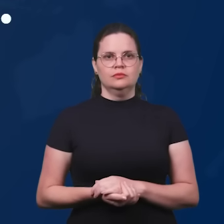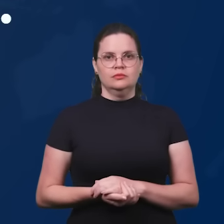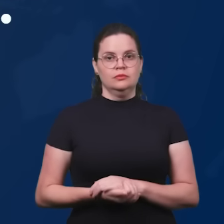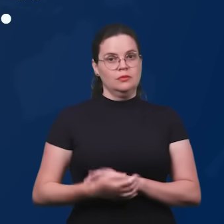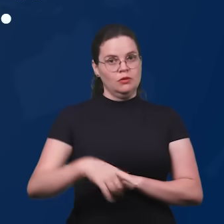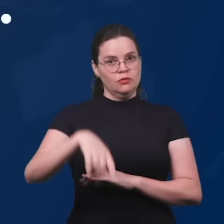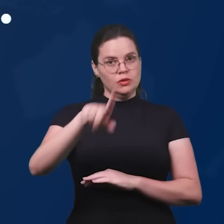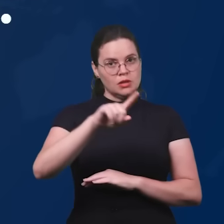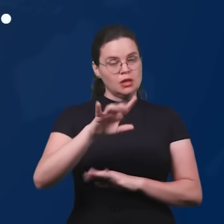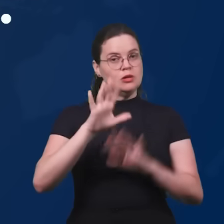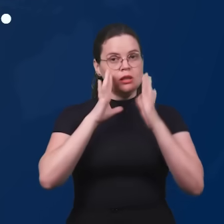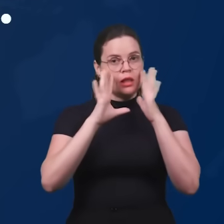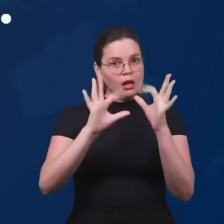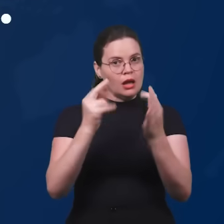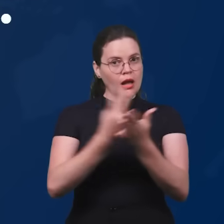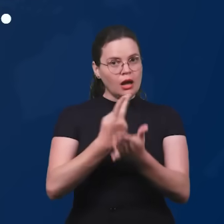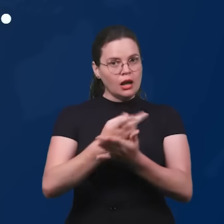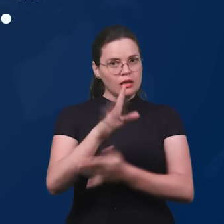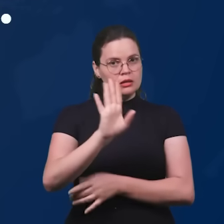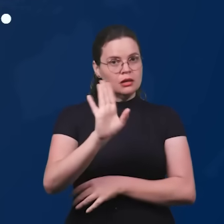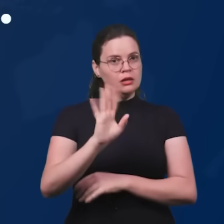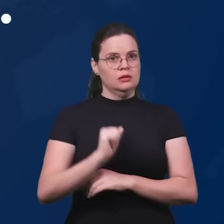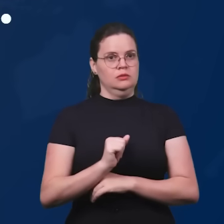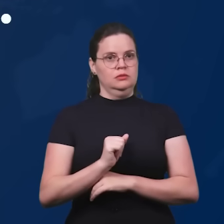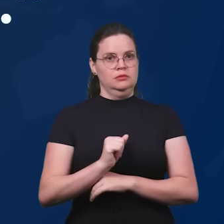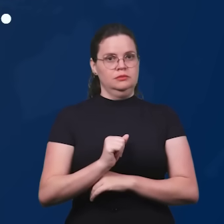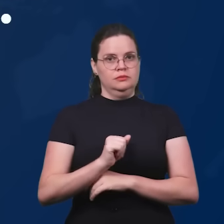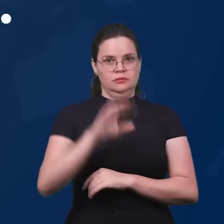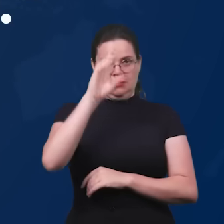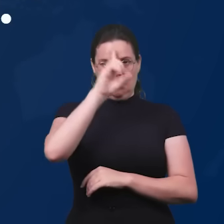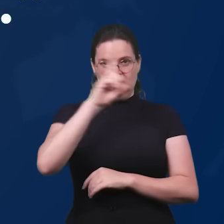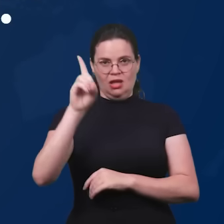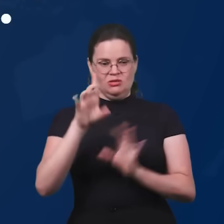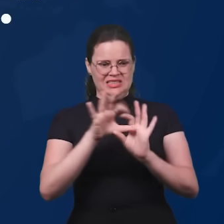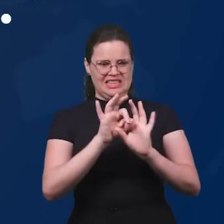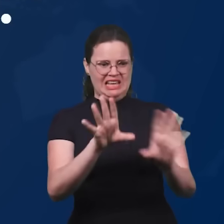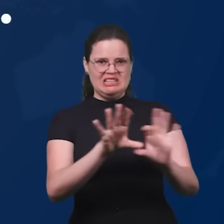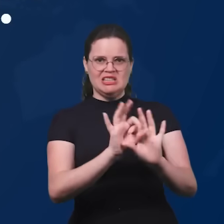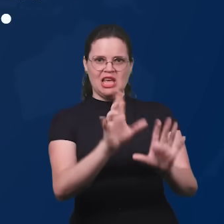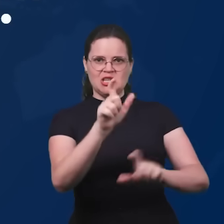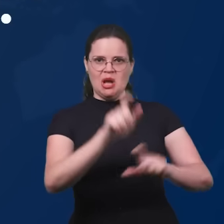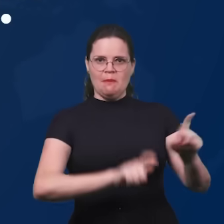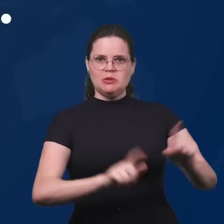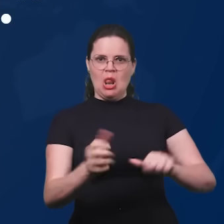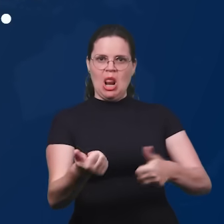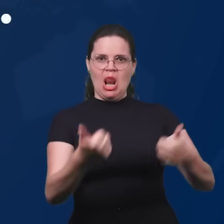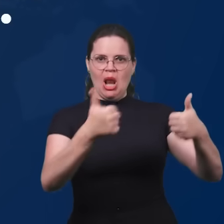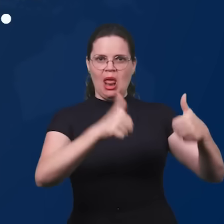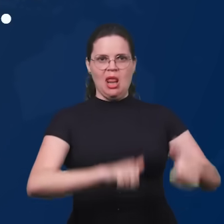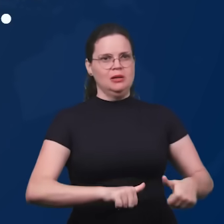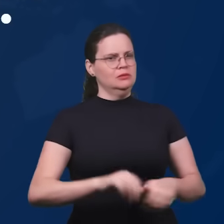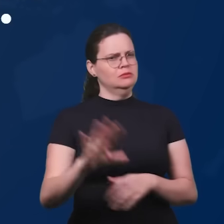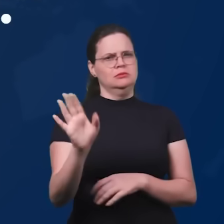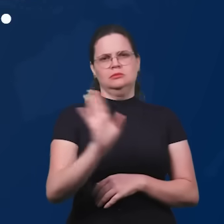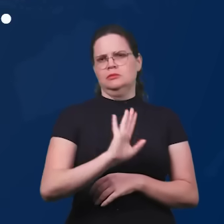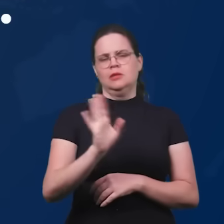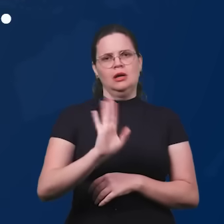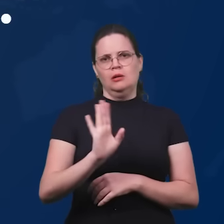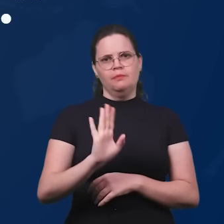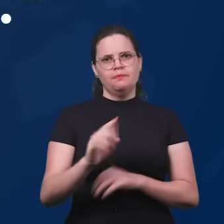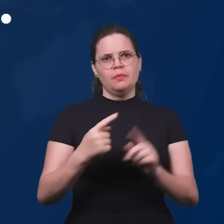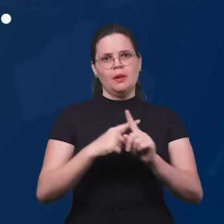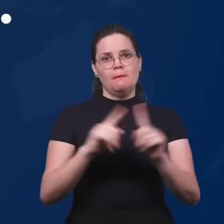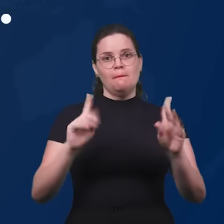palavra diz o seguinte: não erreis, Deus não se deixa escarnecer, porque tudo o que o homem